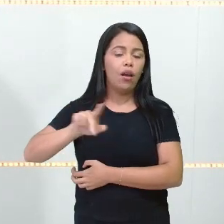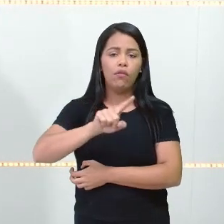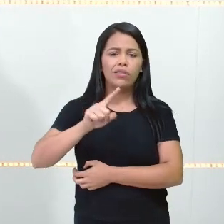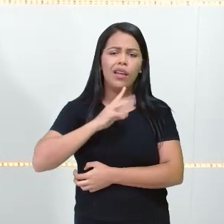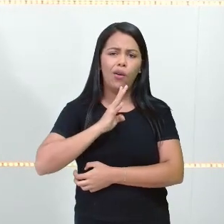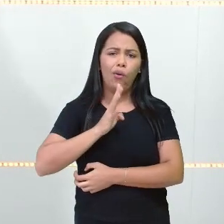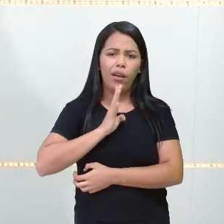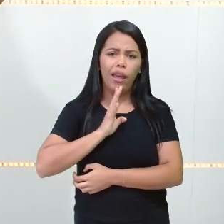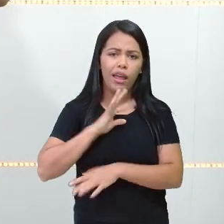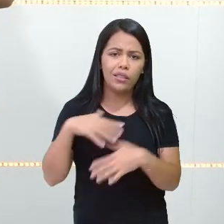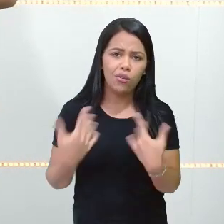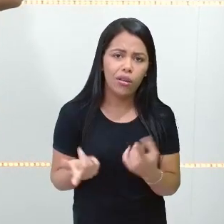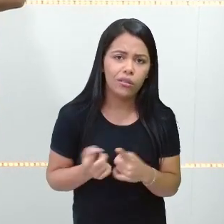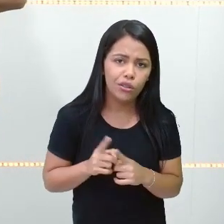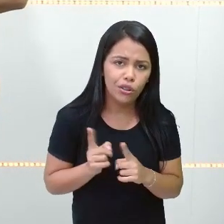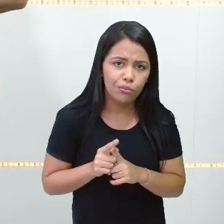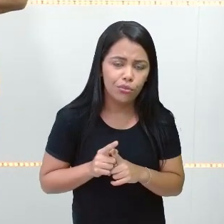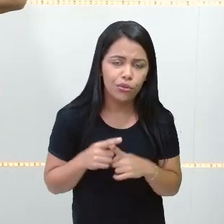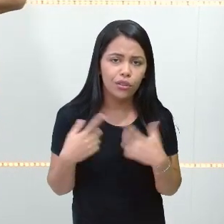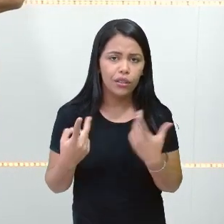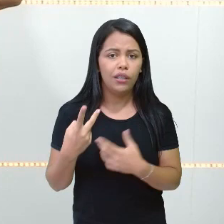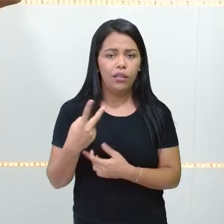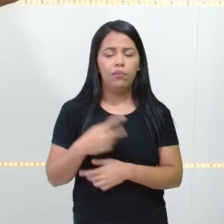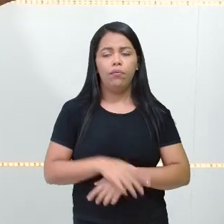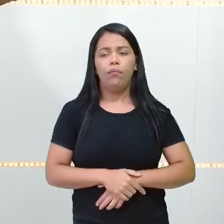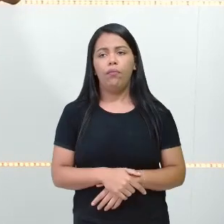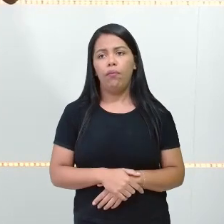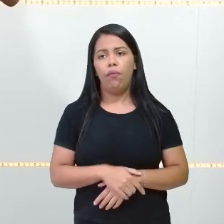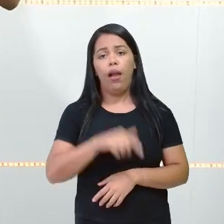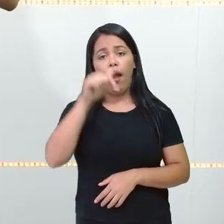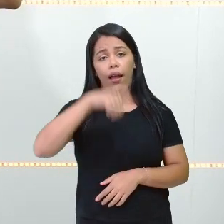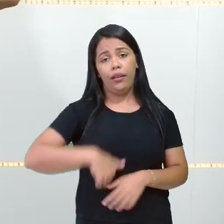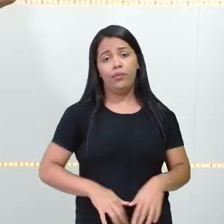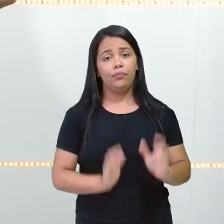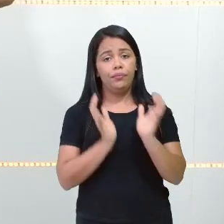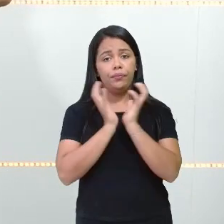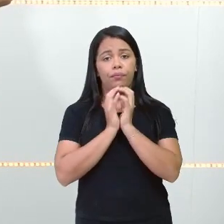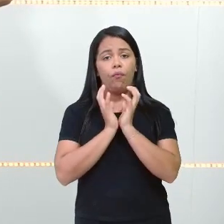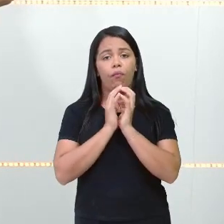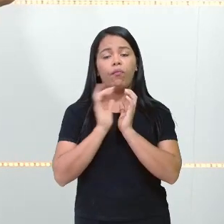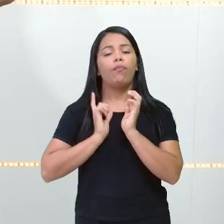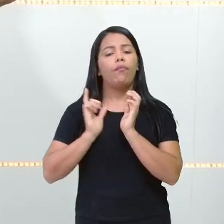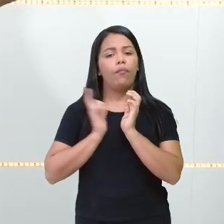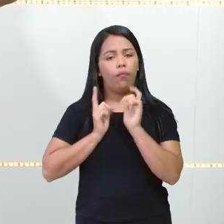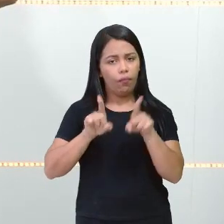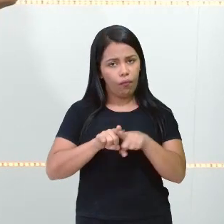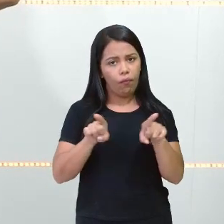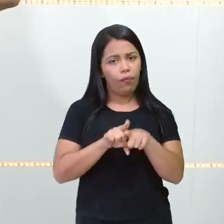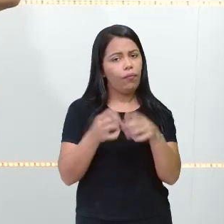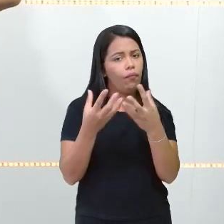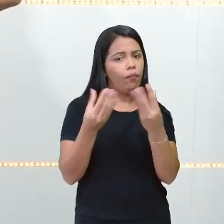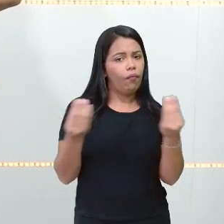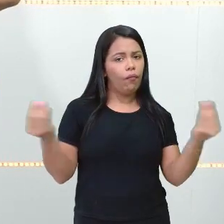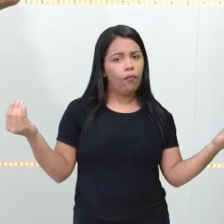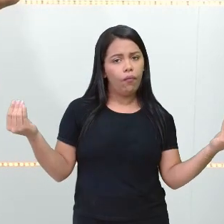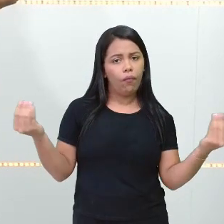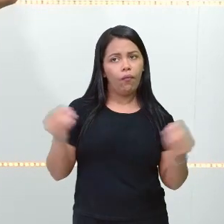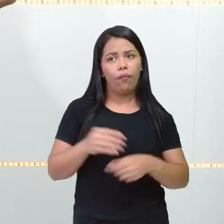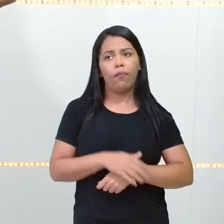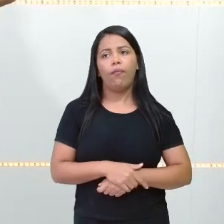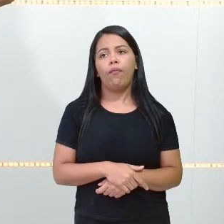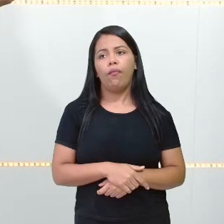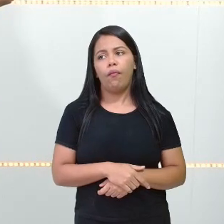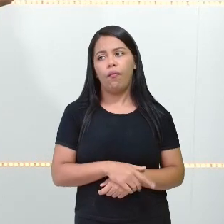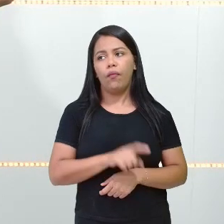tipo de vegetação chamada manguezal? Pois é, aqui em Recife nós também temos muitos manguezais,